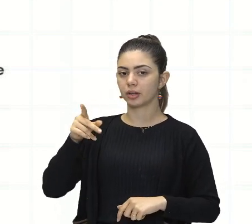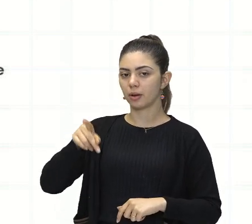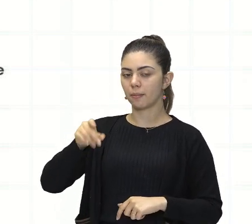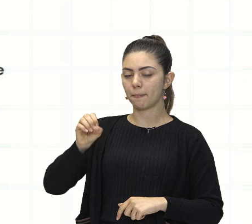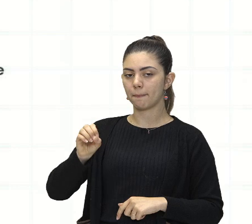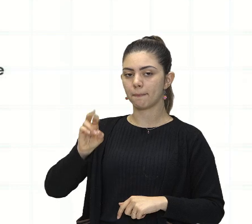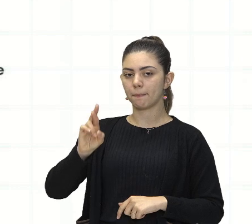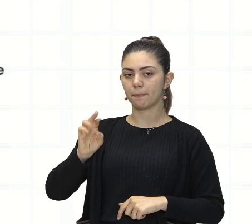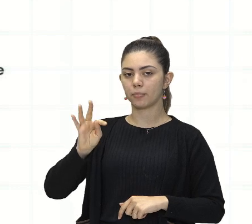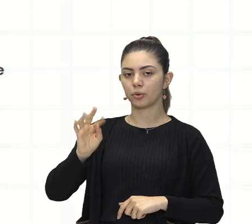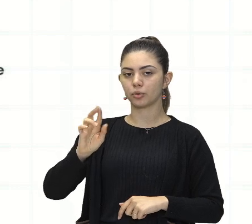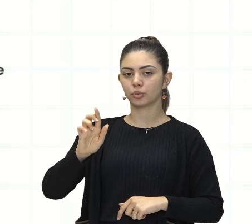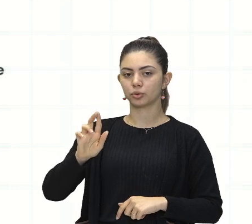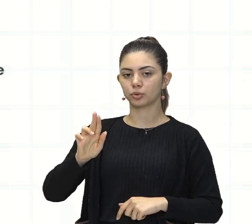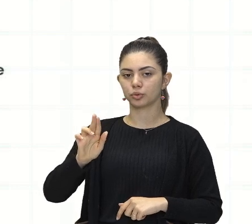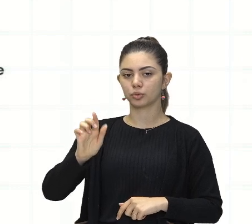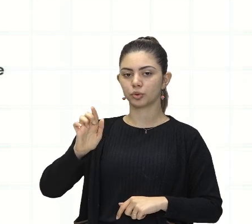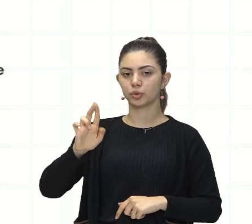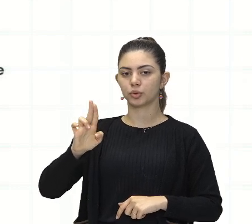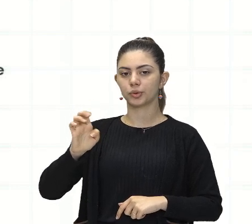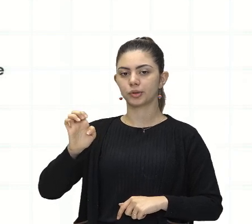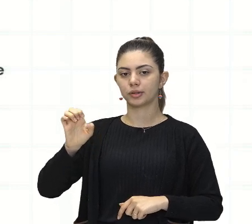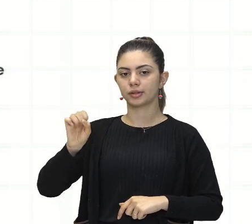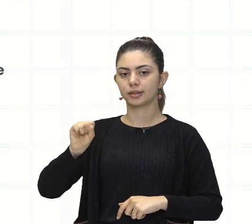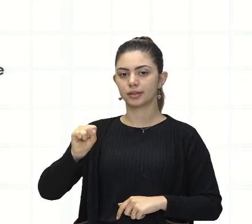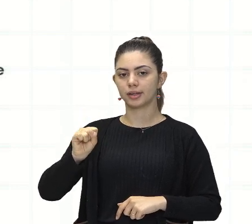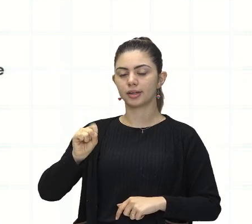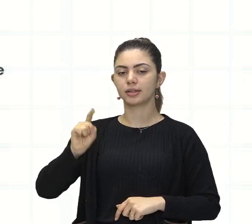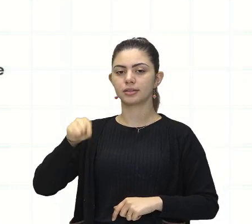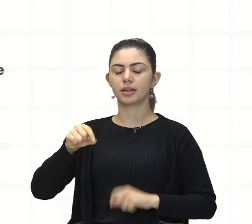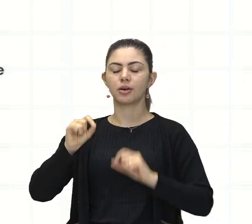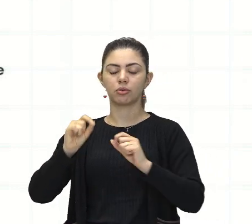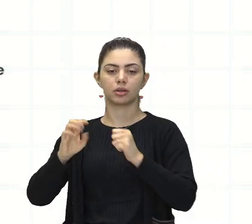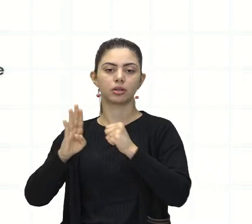pertence à classe gramatical do